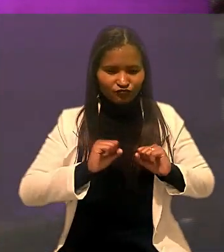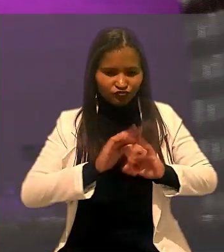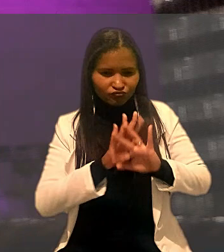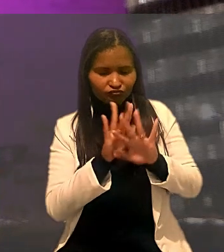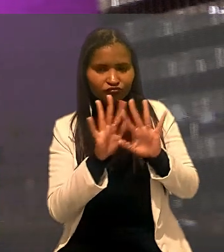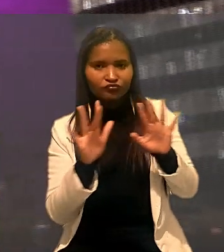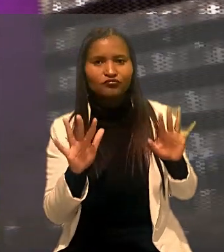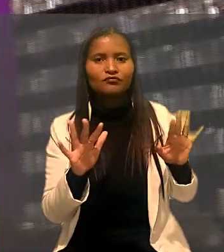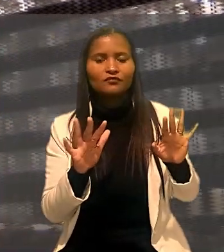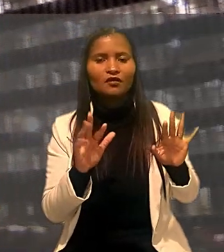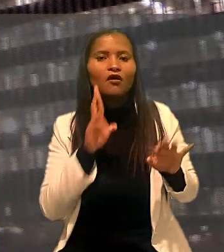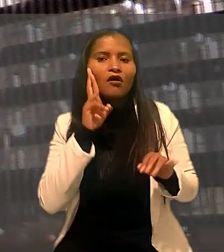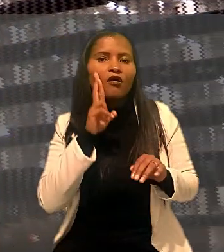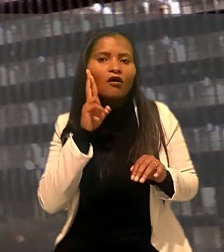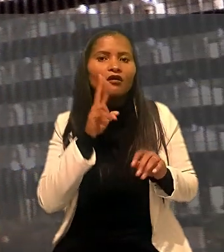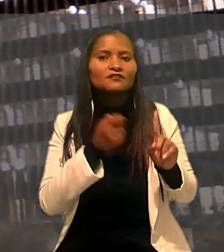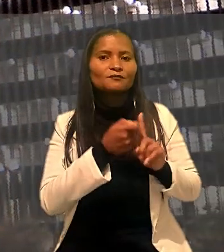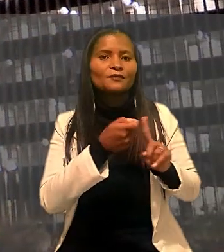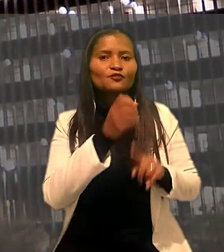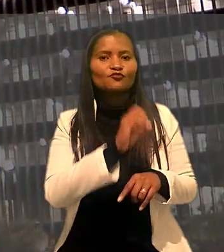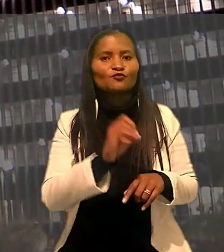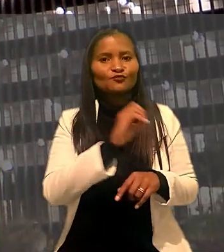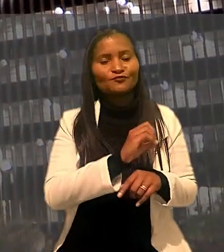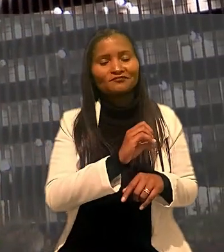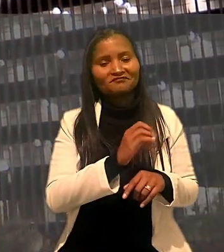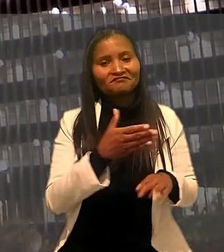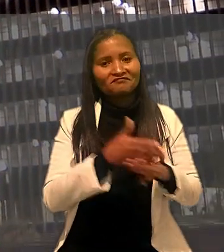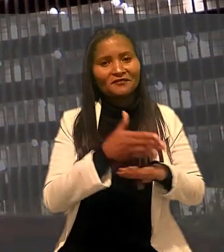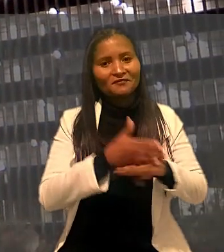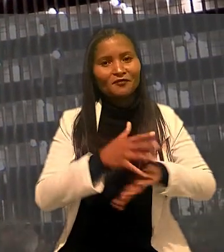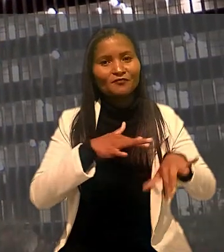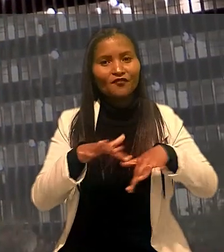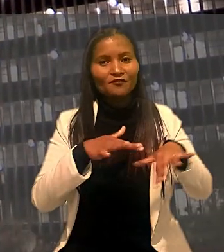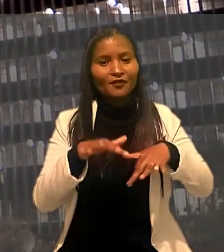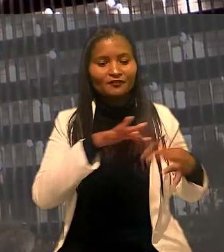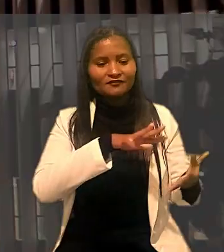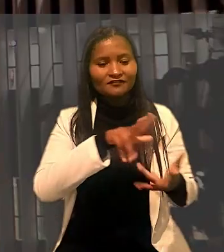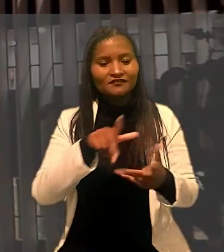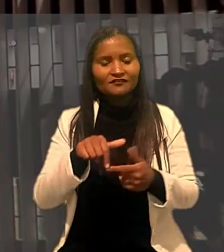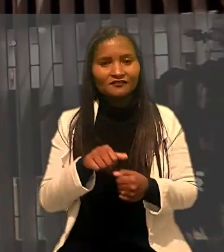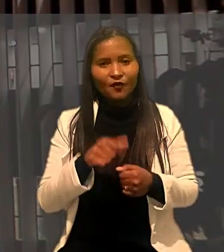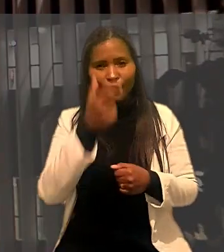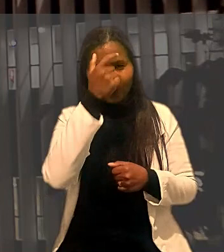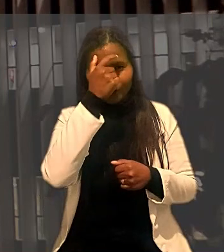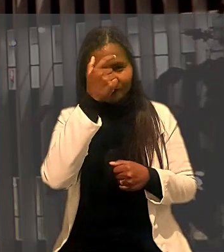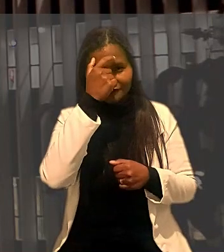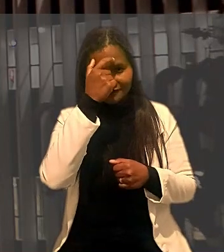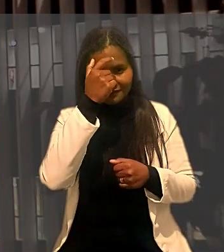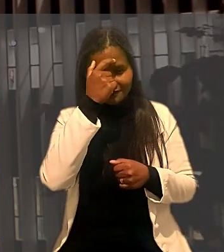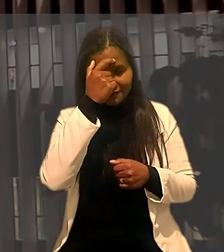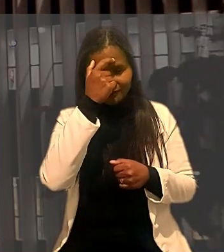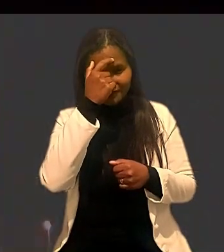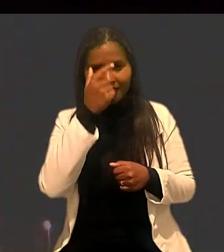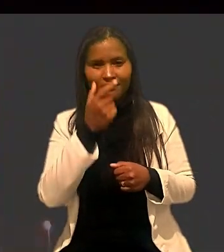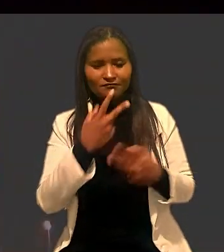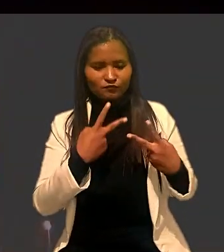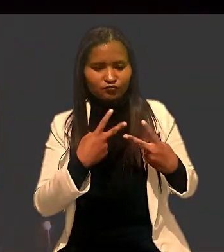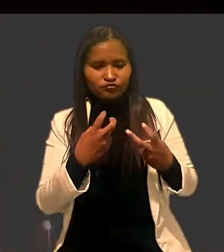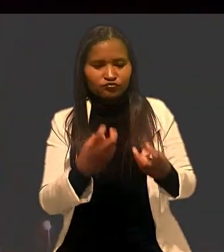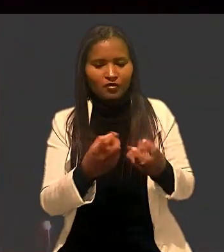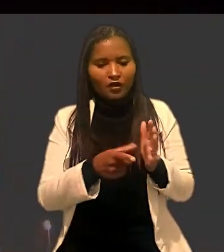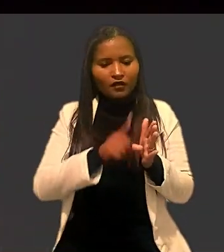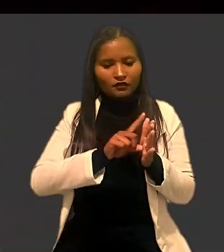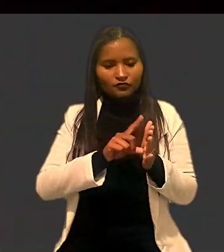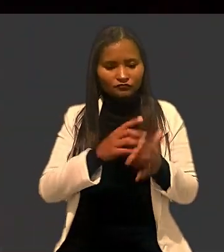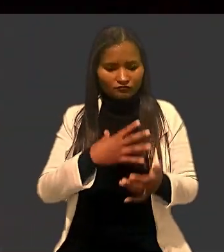TST ficará iluminado de rosa durante o mês de outubro. A ação faz parte do movimento internacional de conscientização para a